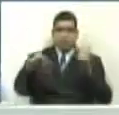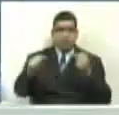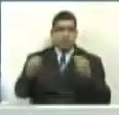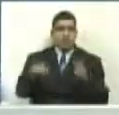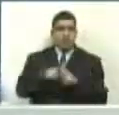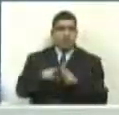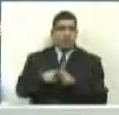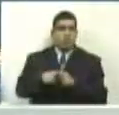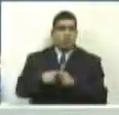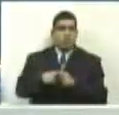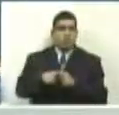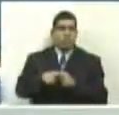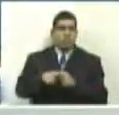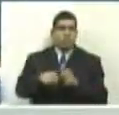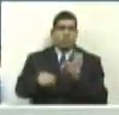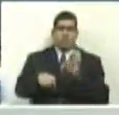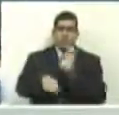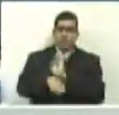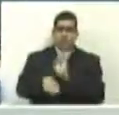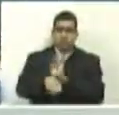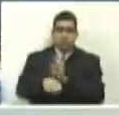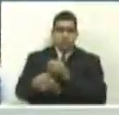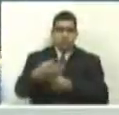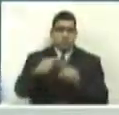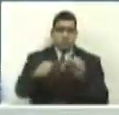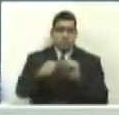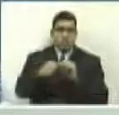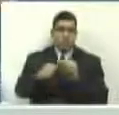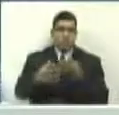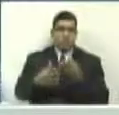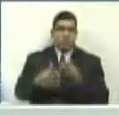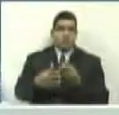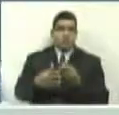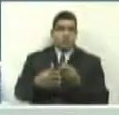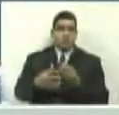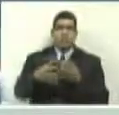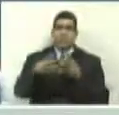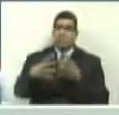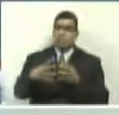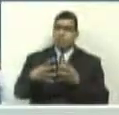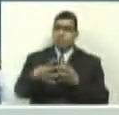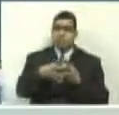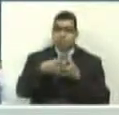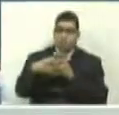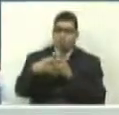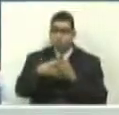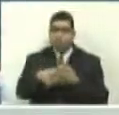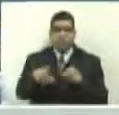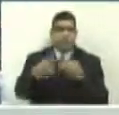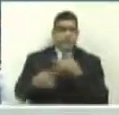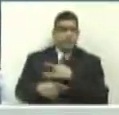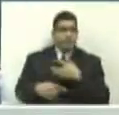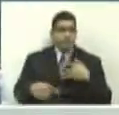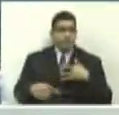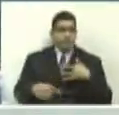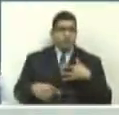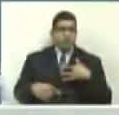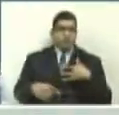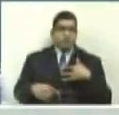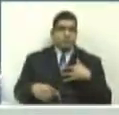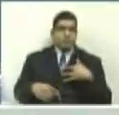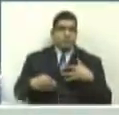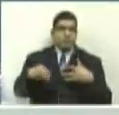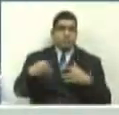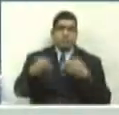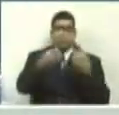terça-feira eu faço um discurso com os dados consolidados no Enem, que são desastrosos. E a saúde pública foi desmontada